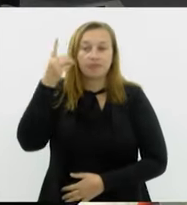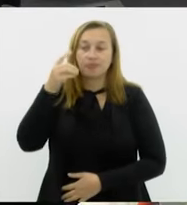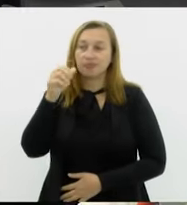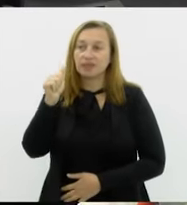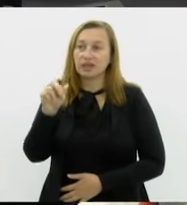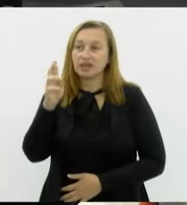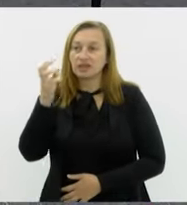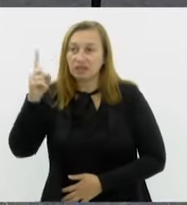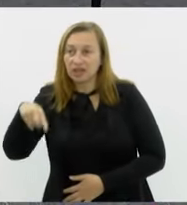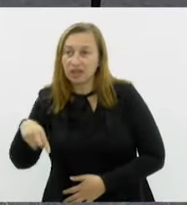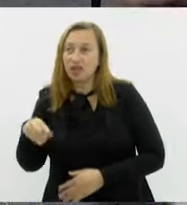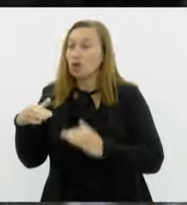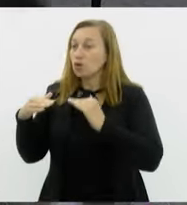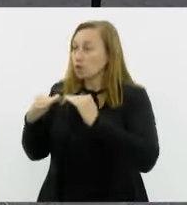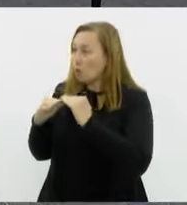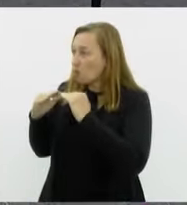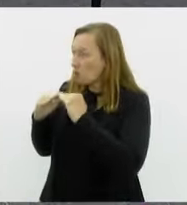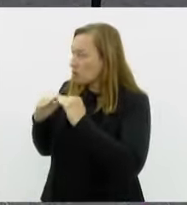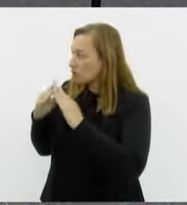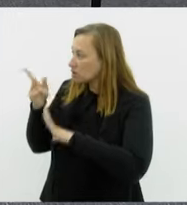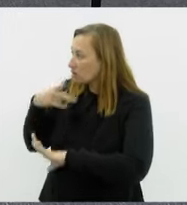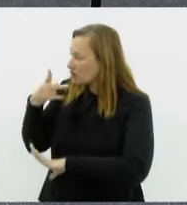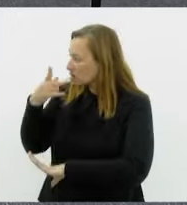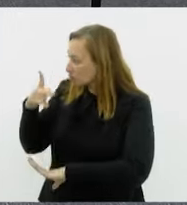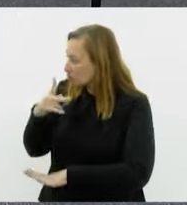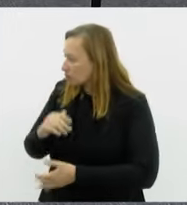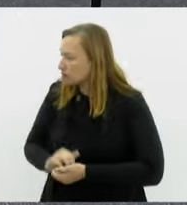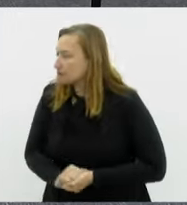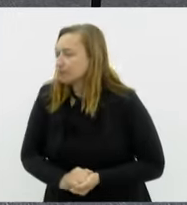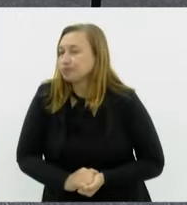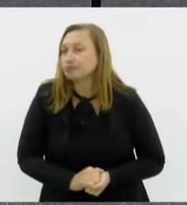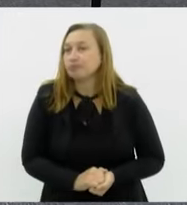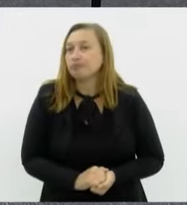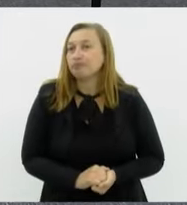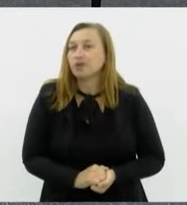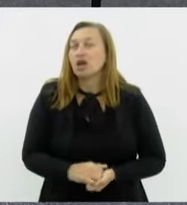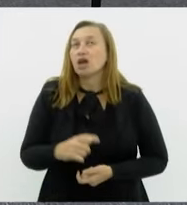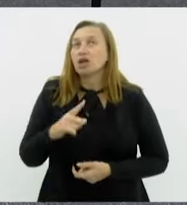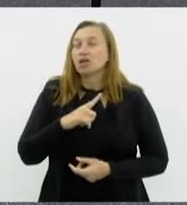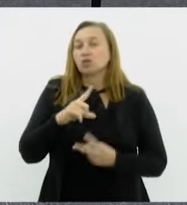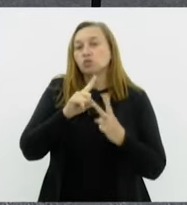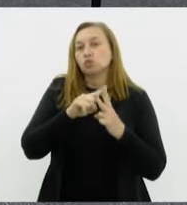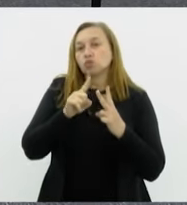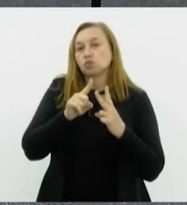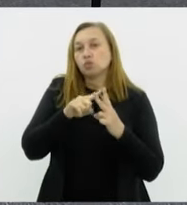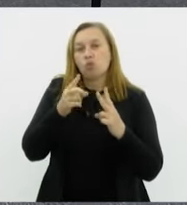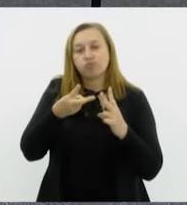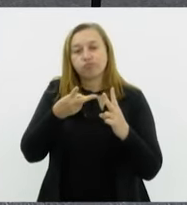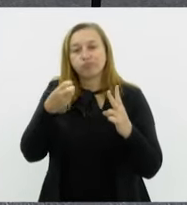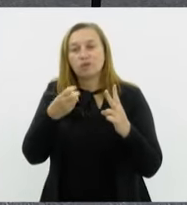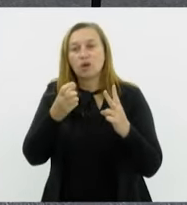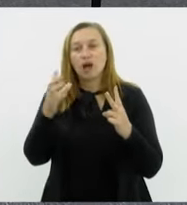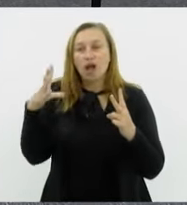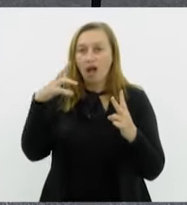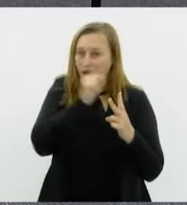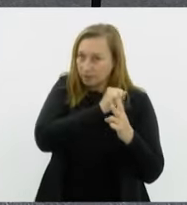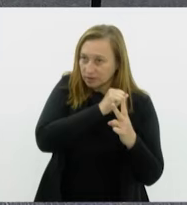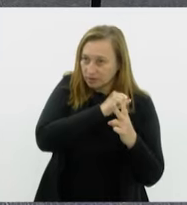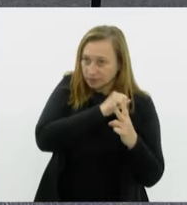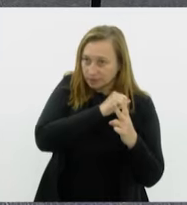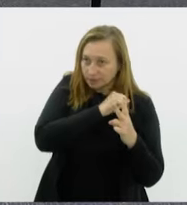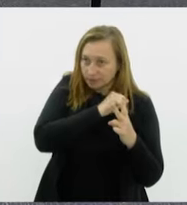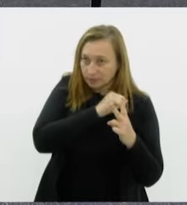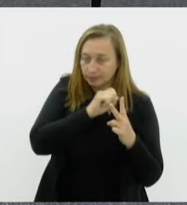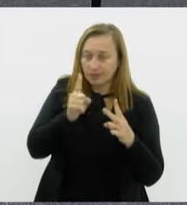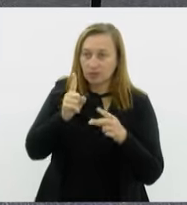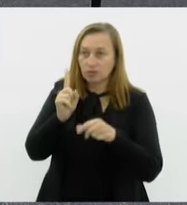Correia, concordando com as vossas palavras, tenho duas observações muito rápidas, não cortar o